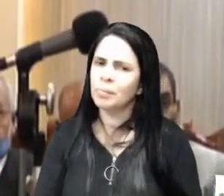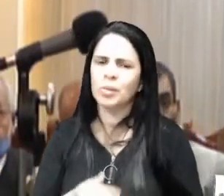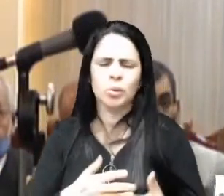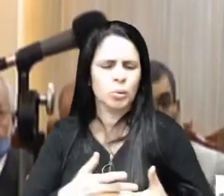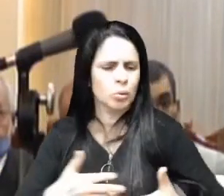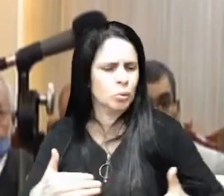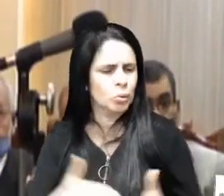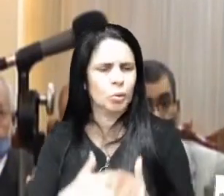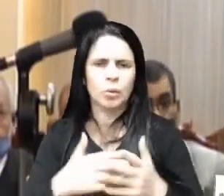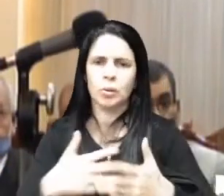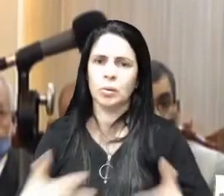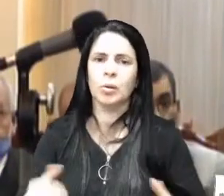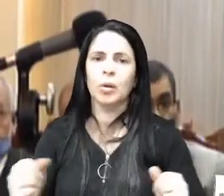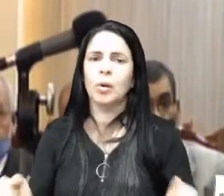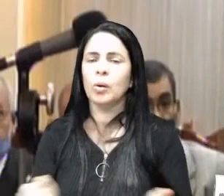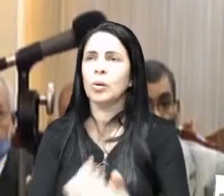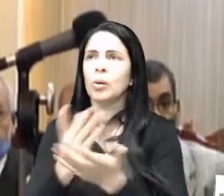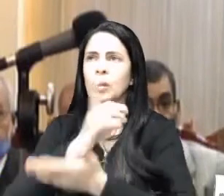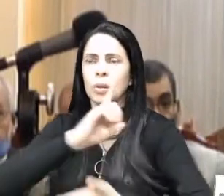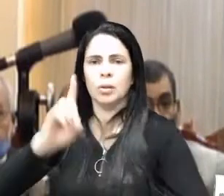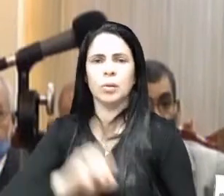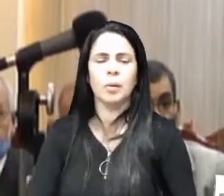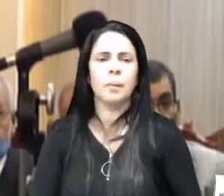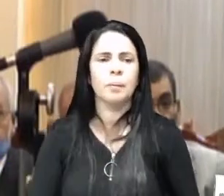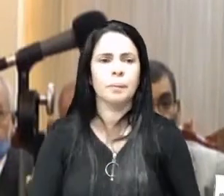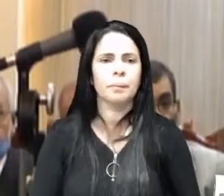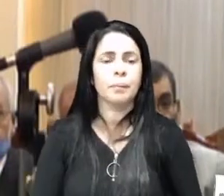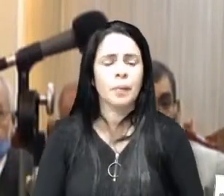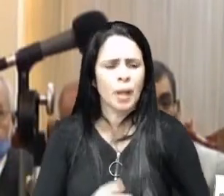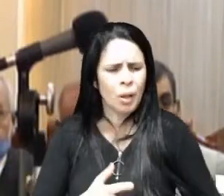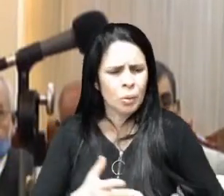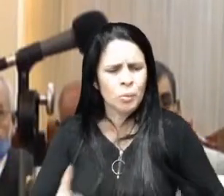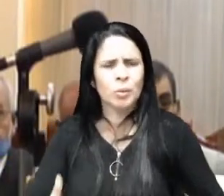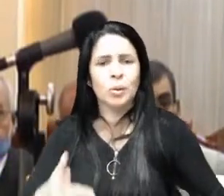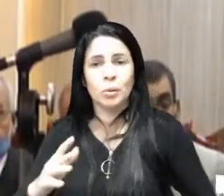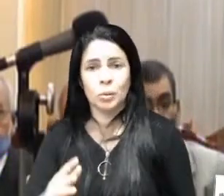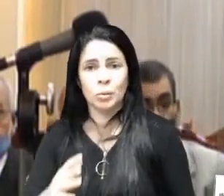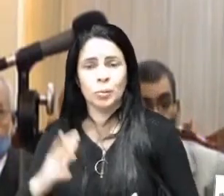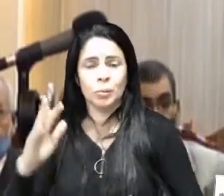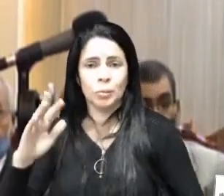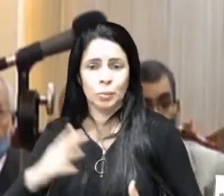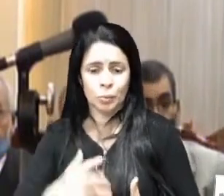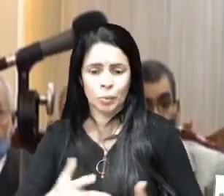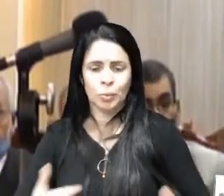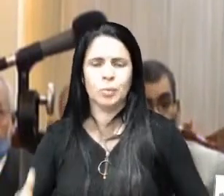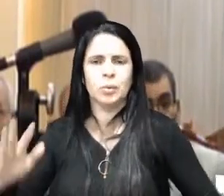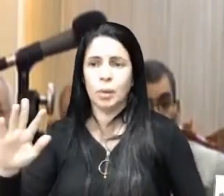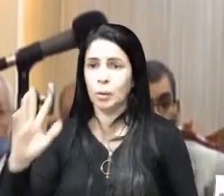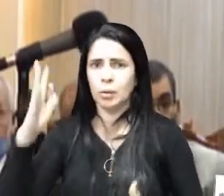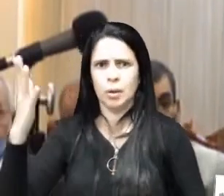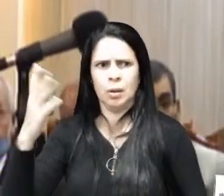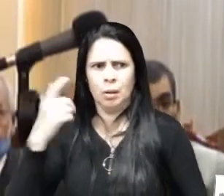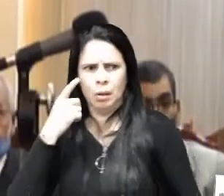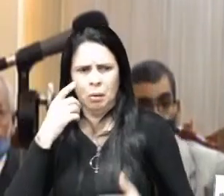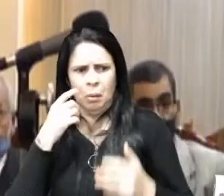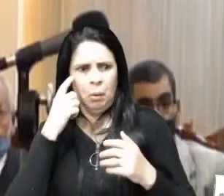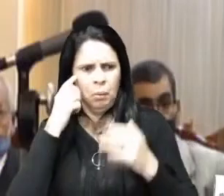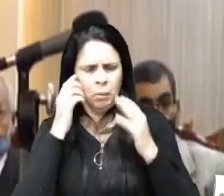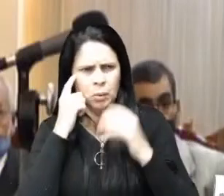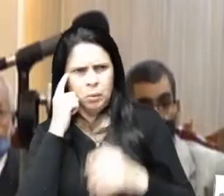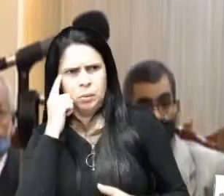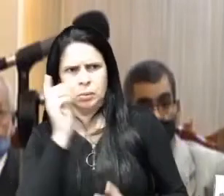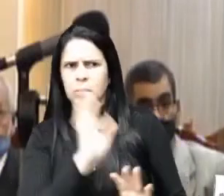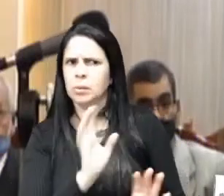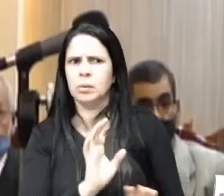glória a Deus. Muita coisa que está acontecendo, não dá nem para ficar admirado. Não dá nem para ficar alarmado. Quem conhece Bíblia,